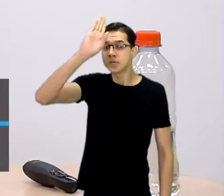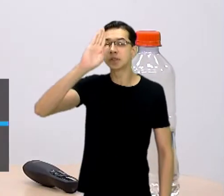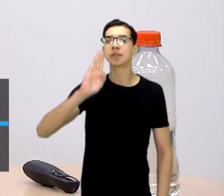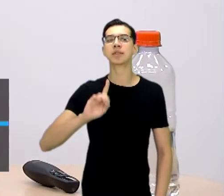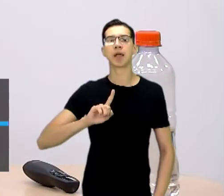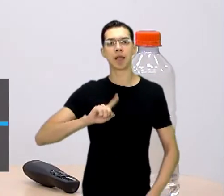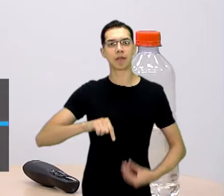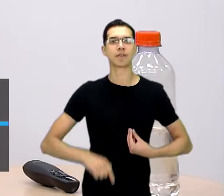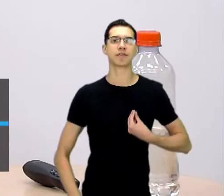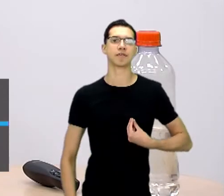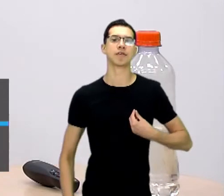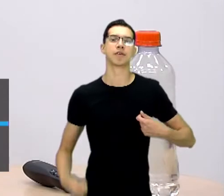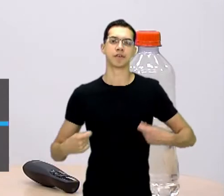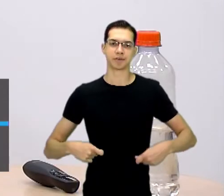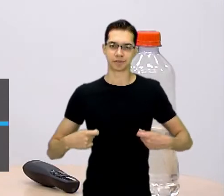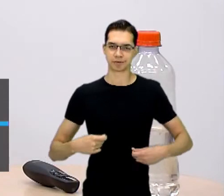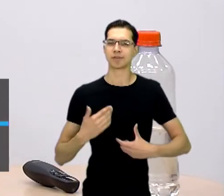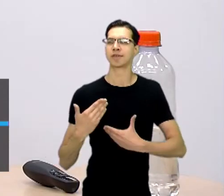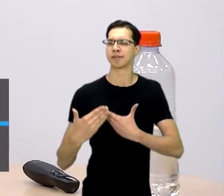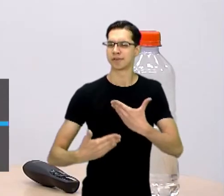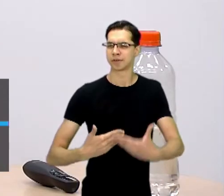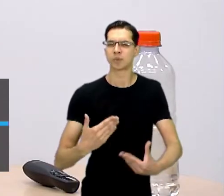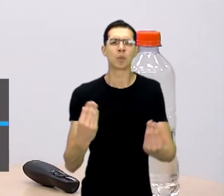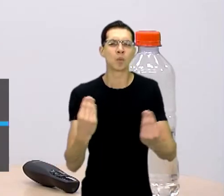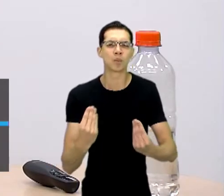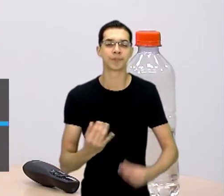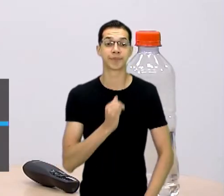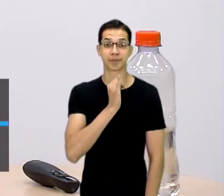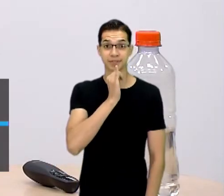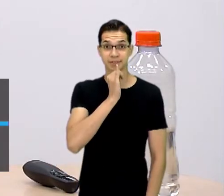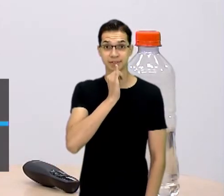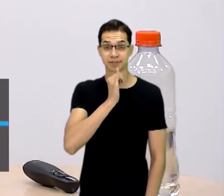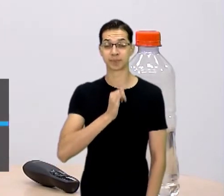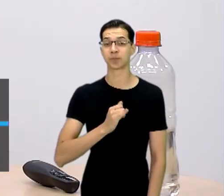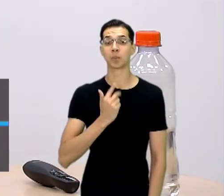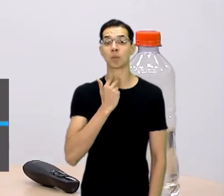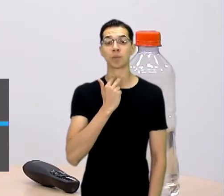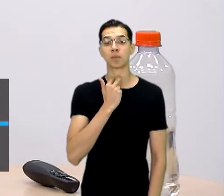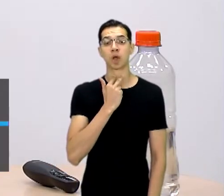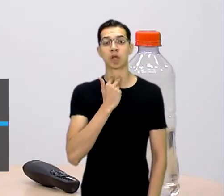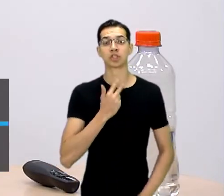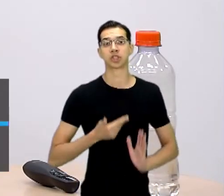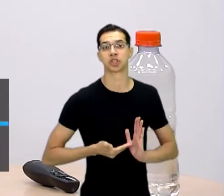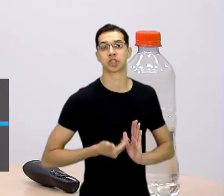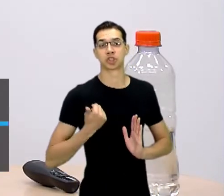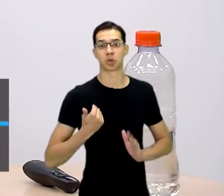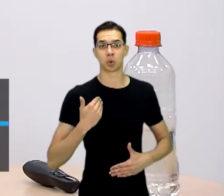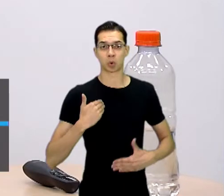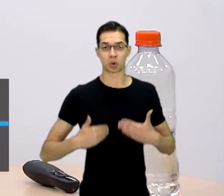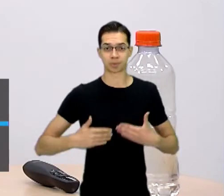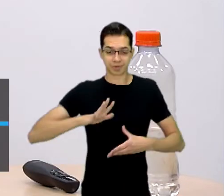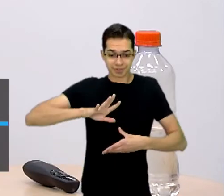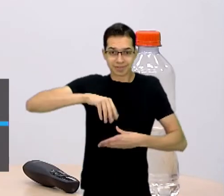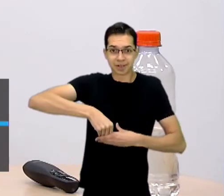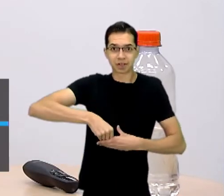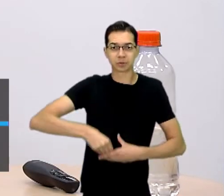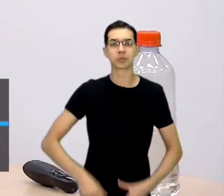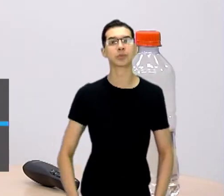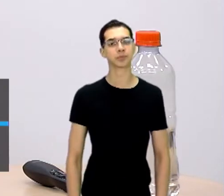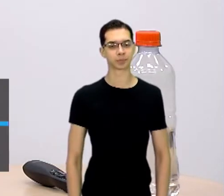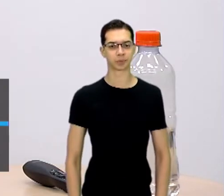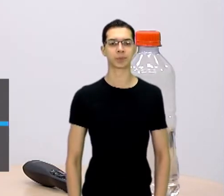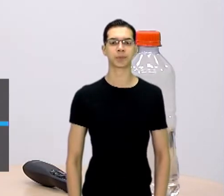Como assim, né? São aqueles órgãos que a gente não pode ficar sem. Então, isso a gente considera como órgão